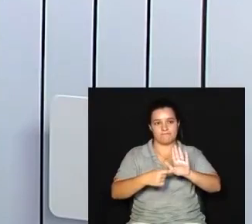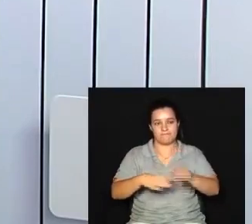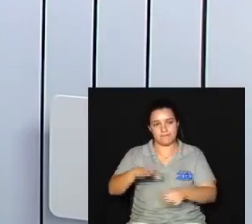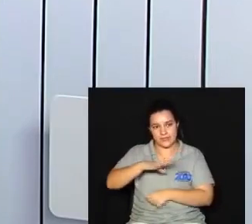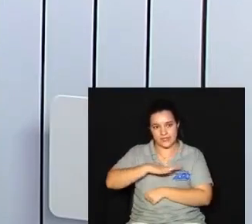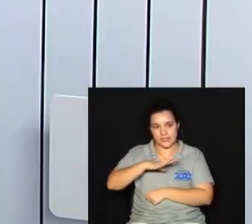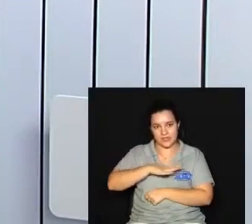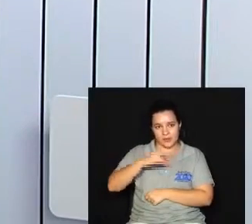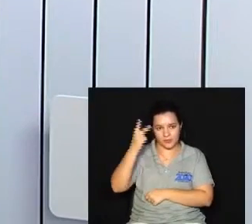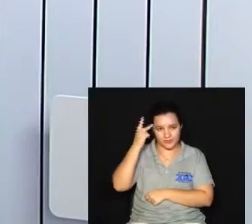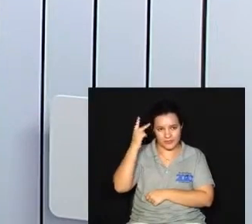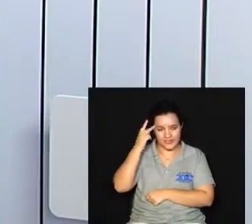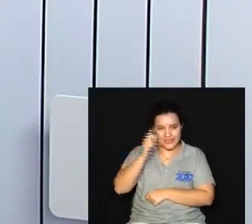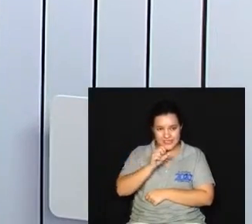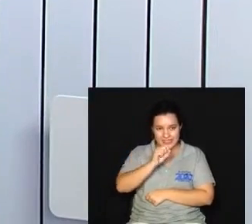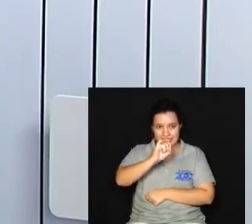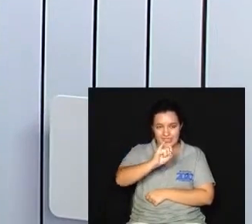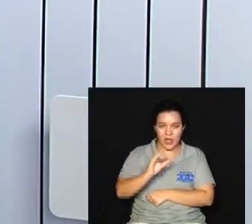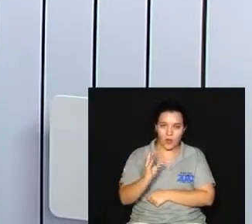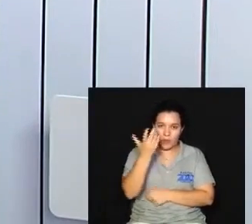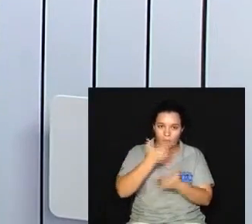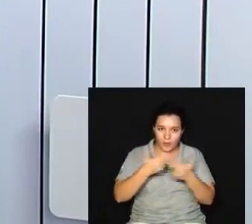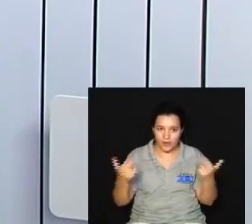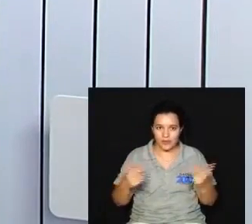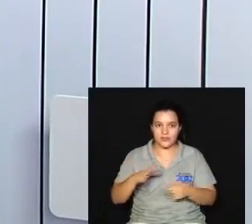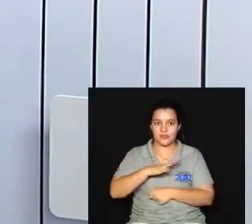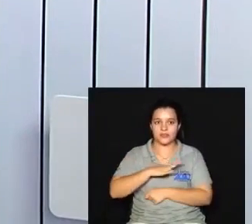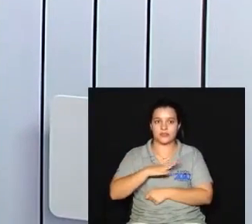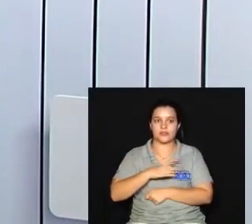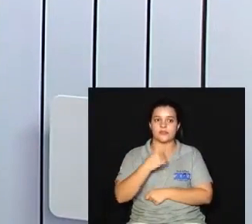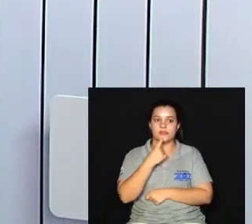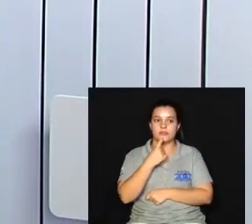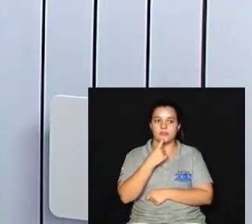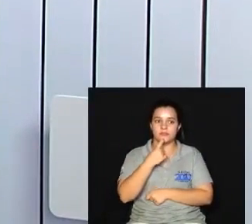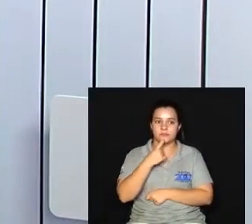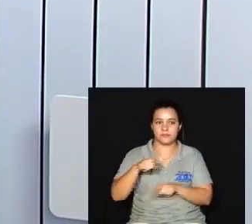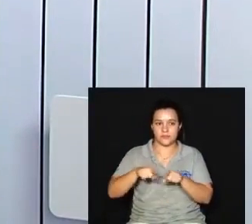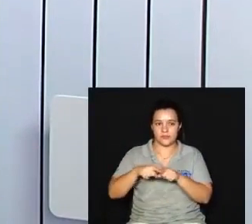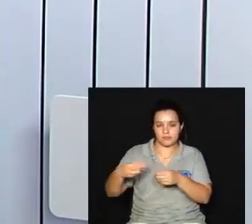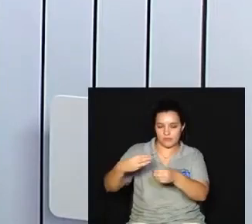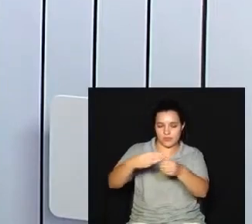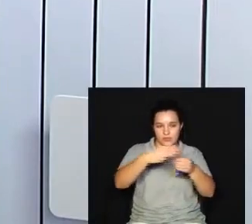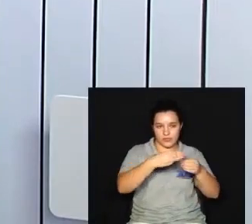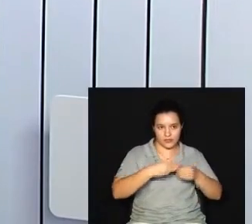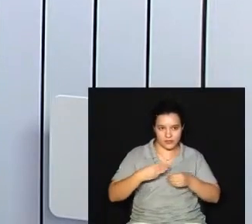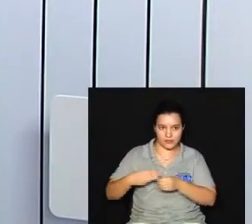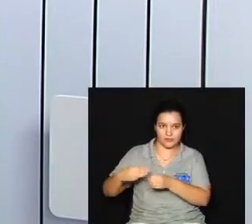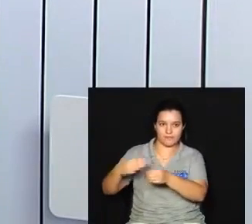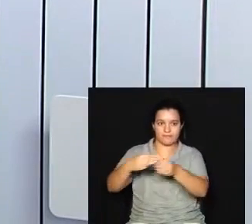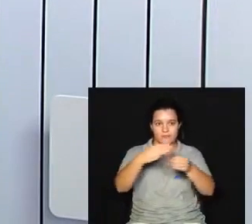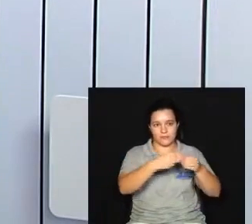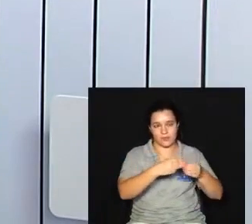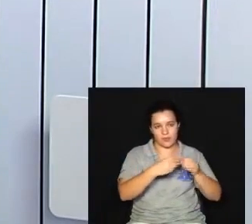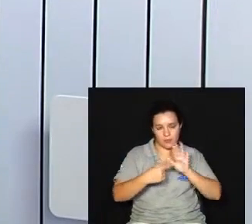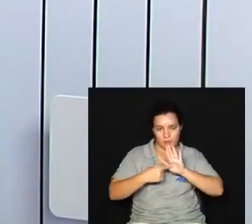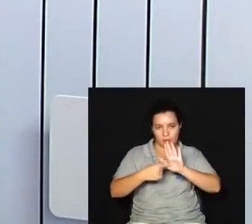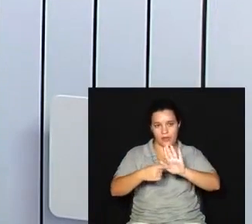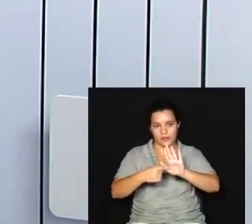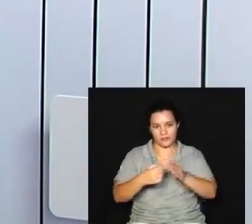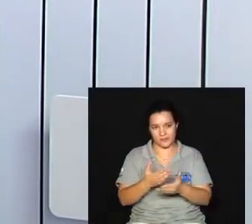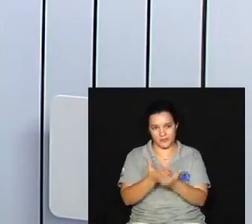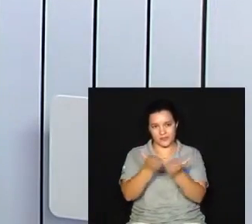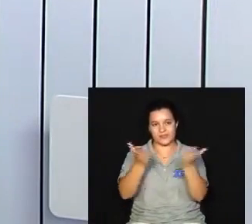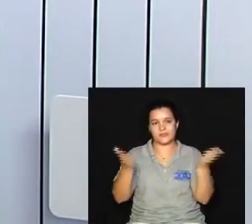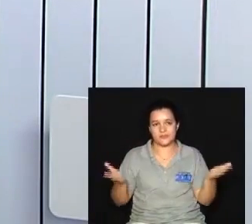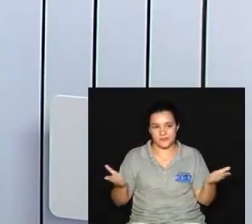São Paulo e, se acontecer na cidade de Campinas e nas cidades aqui da RMC, eu trago também